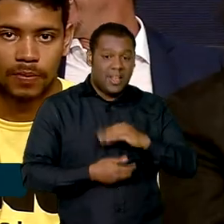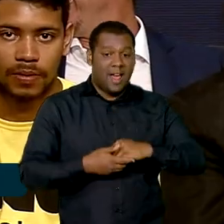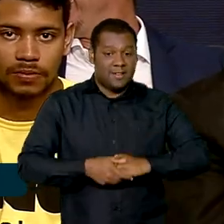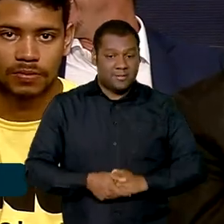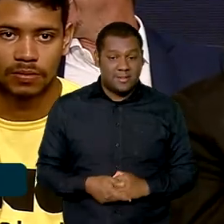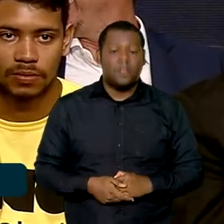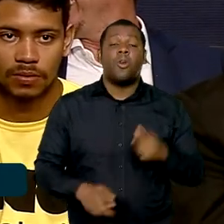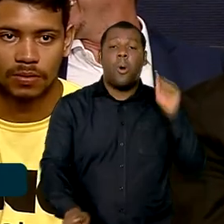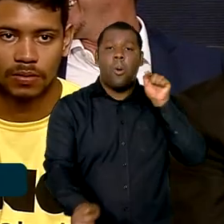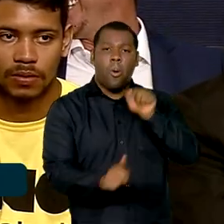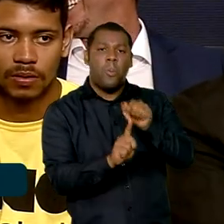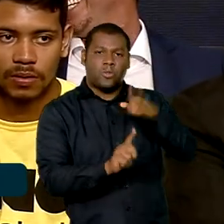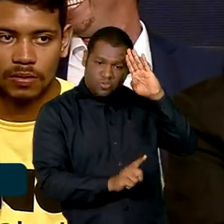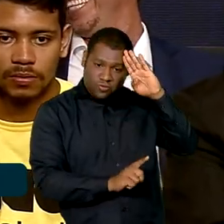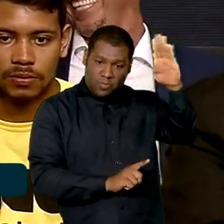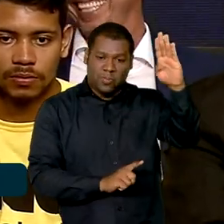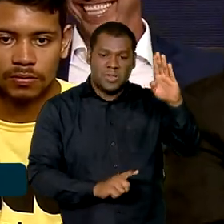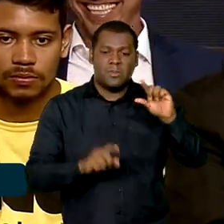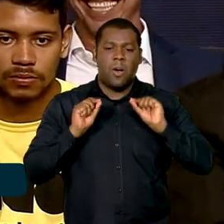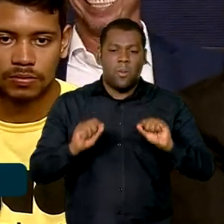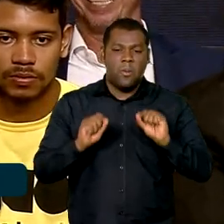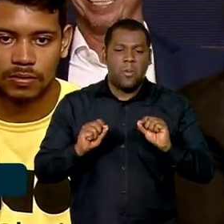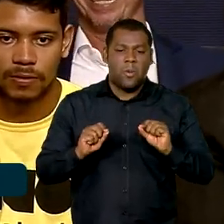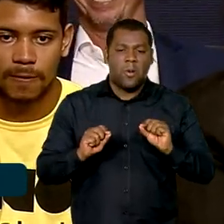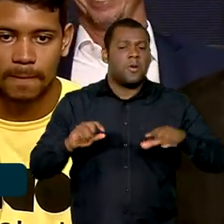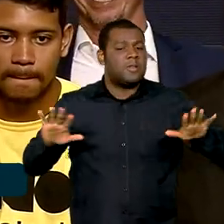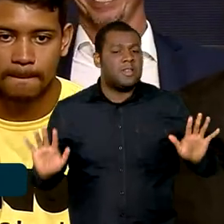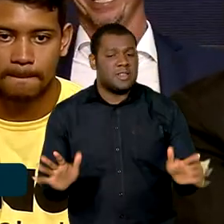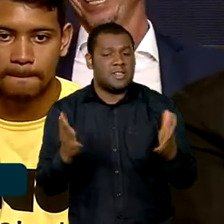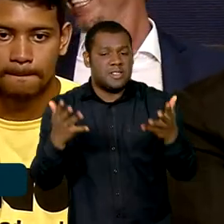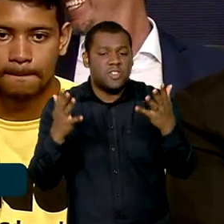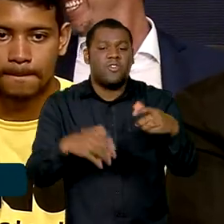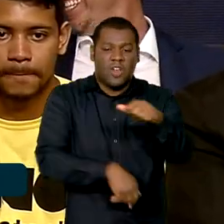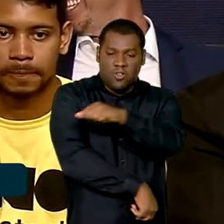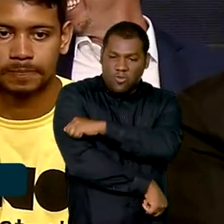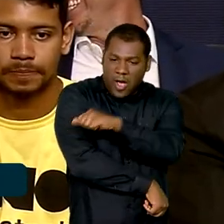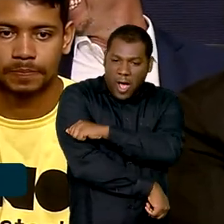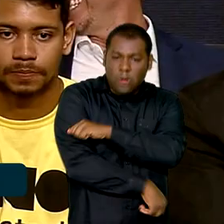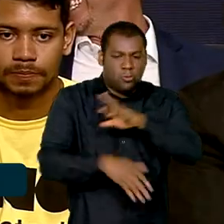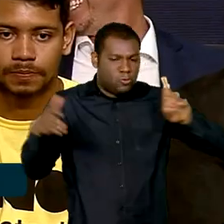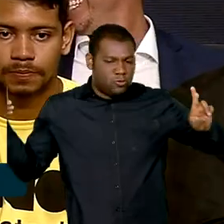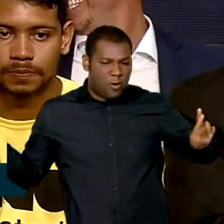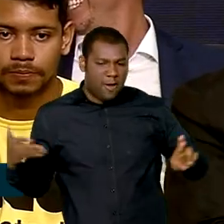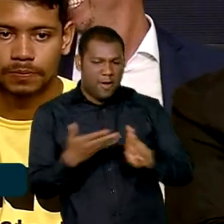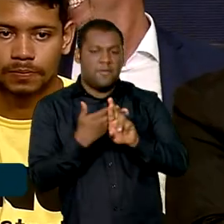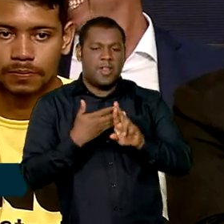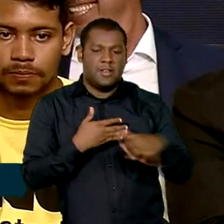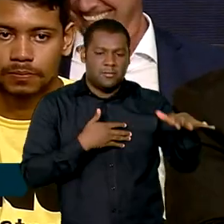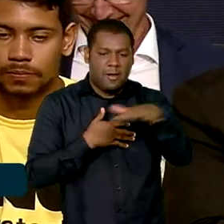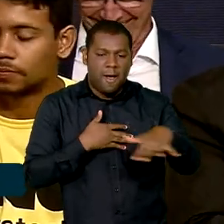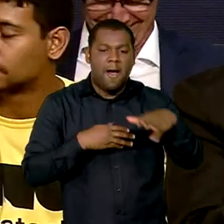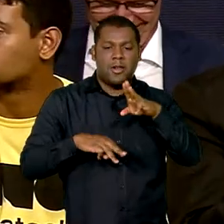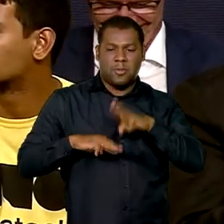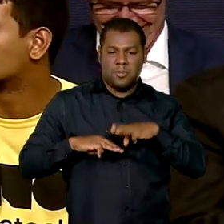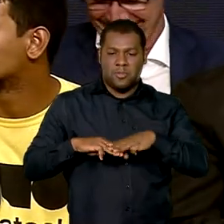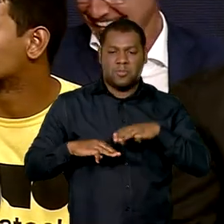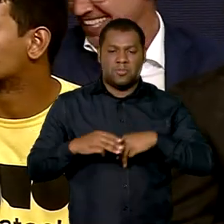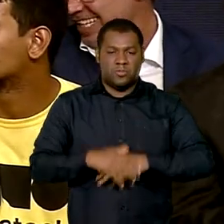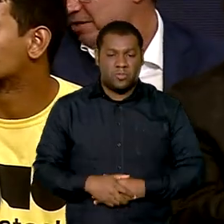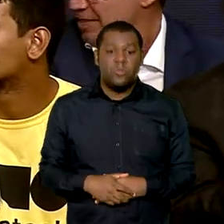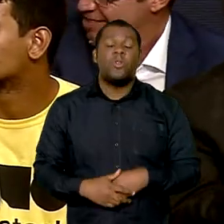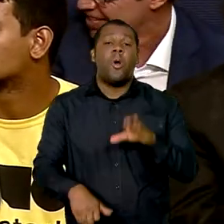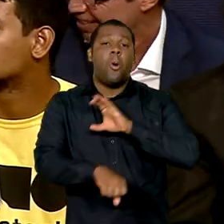e que o objetivo também é projetar novos talentos na área. É bom também que se diga que é um